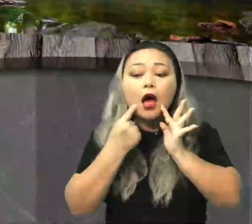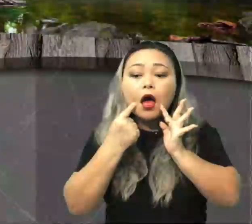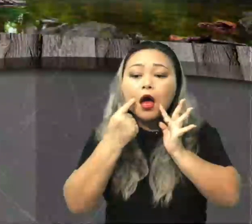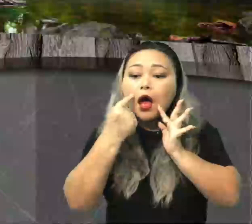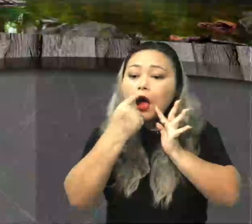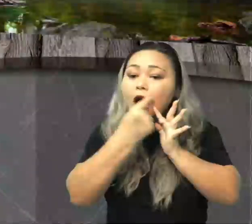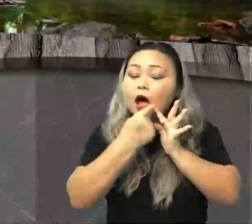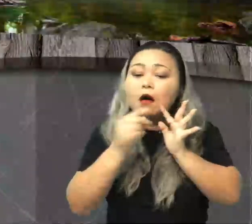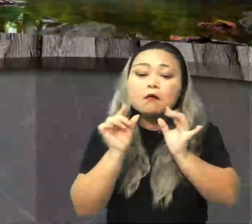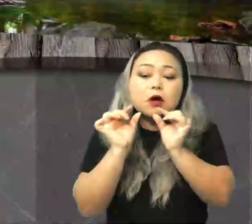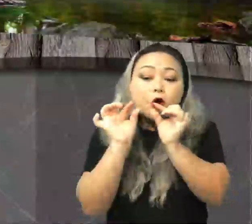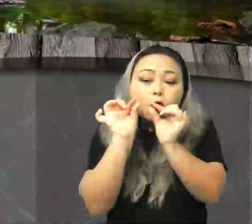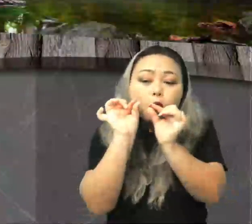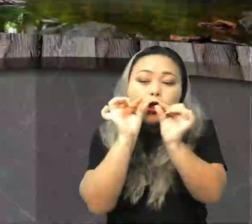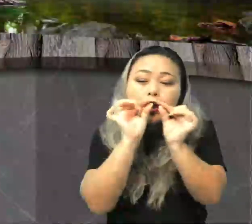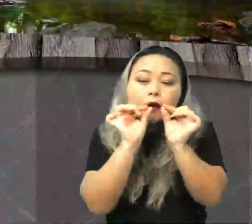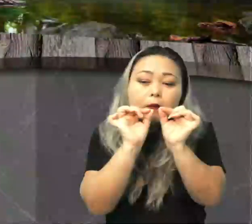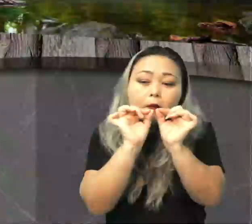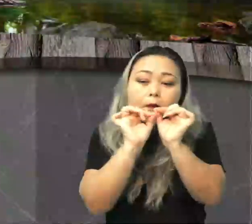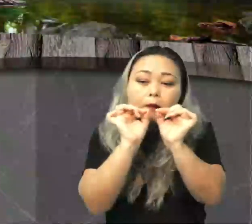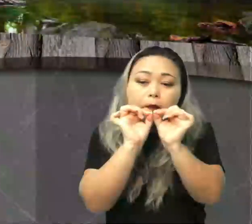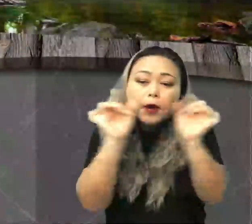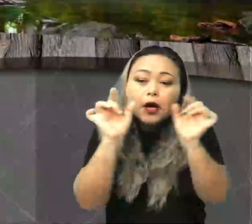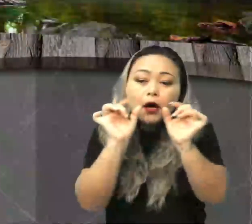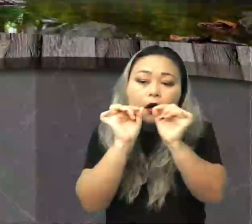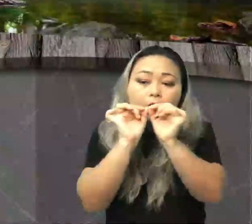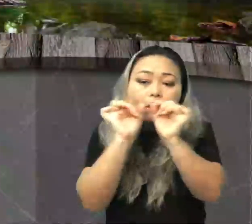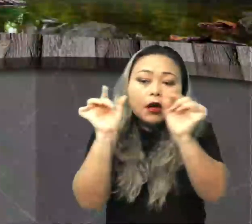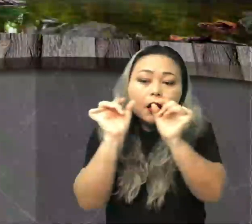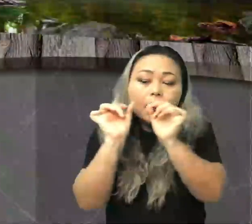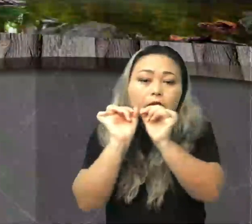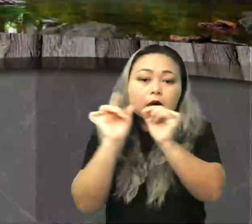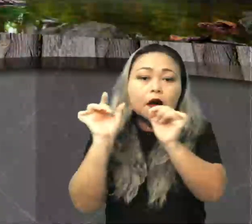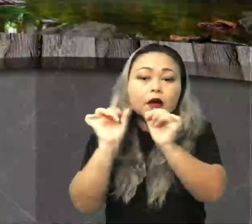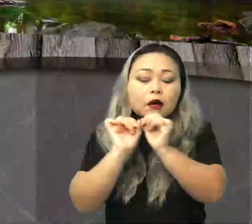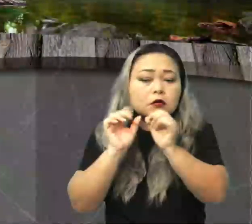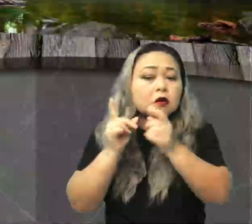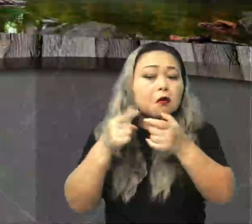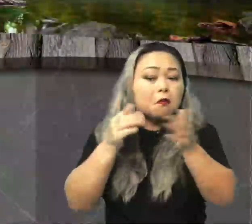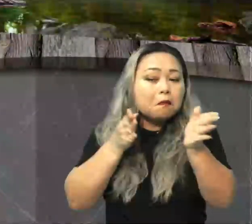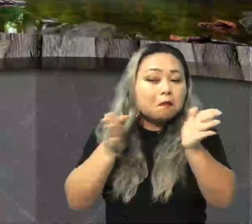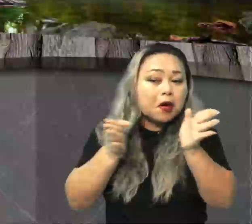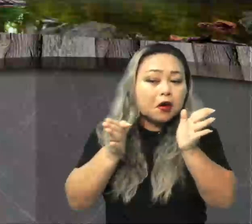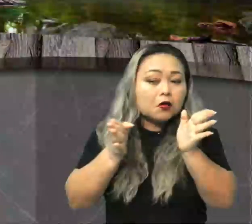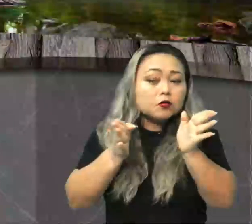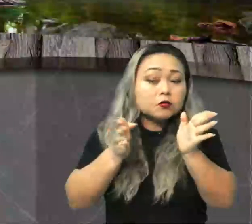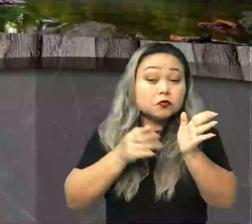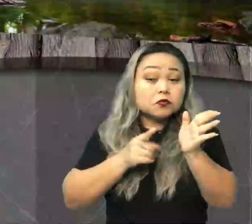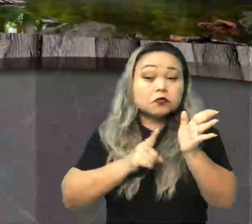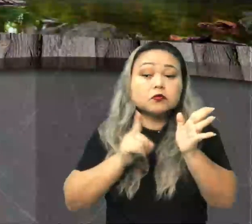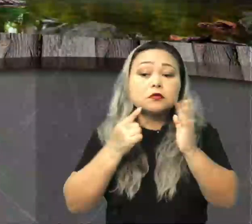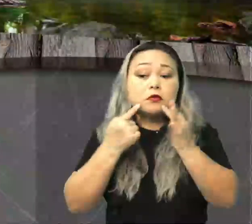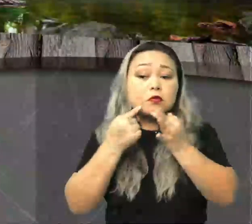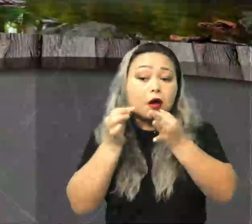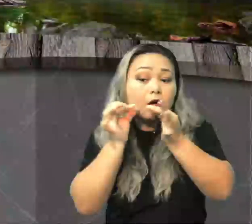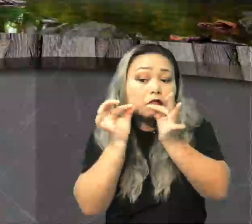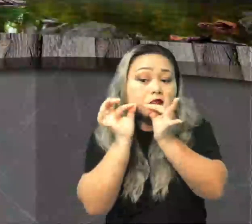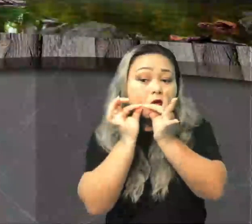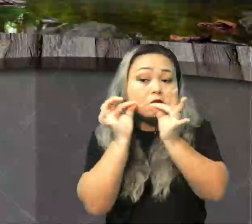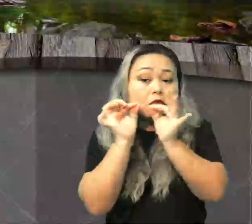lábios. Essas bolhas elas vão estourar, e é o período onde ela está aí mais infeccioso, né?